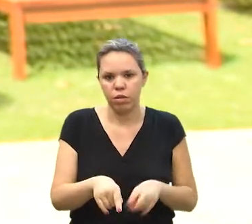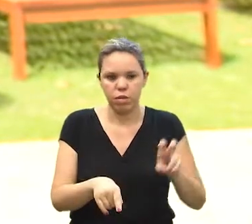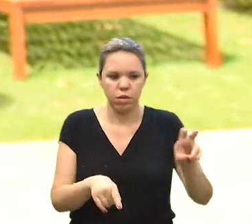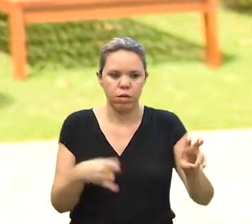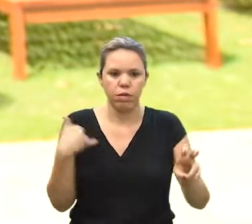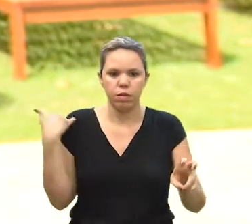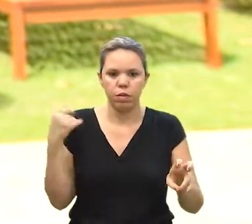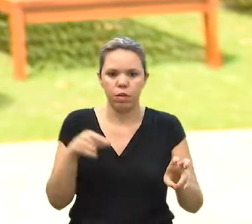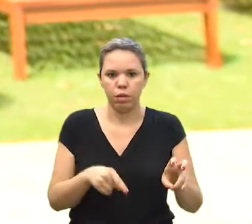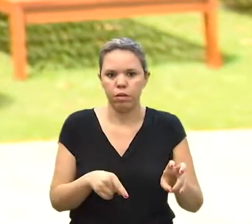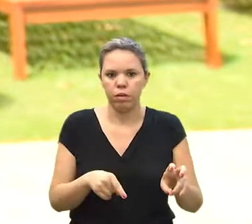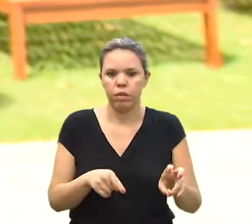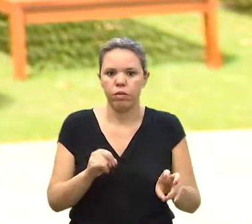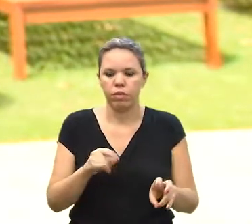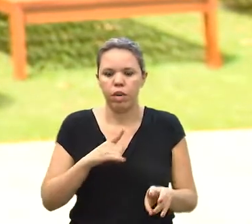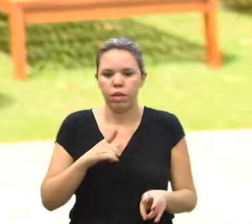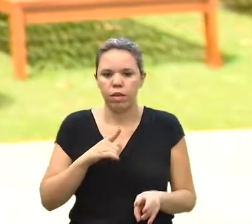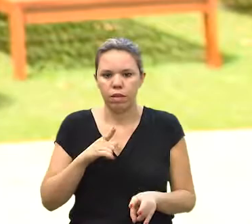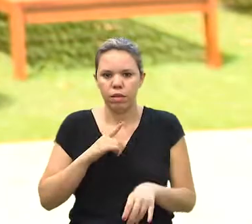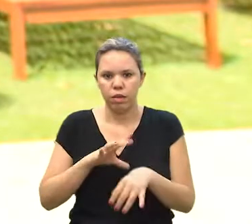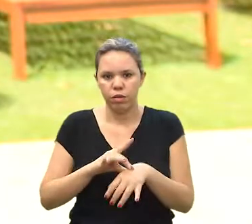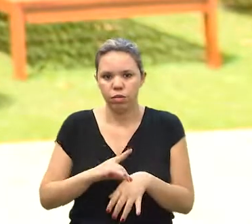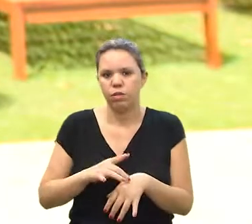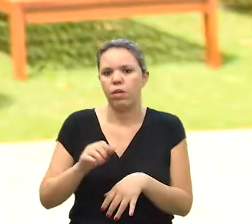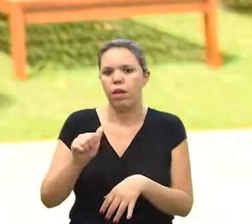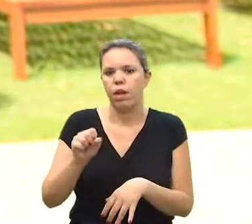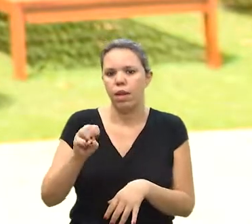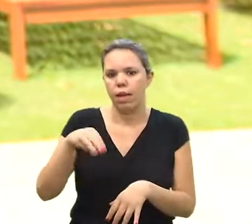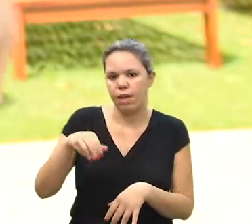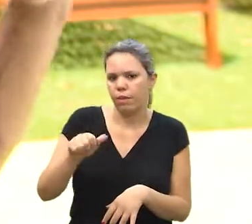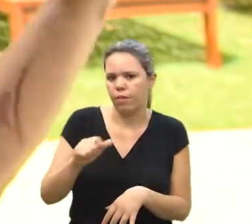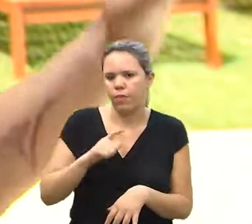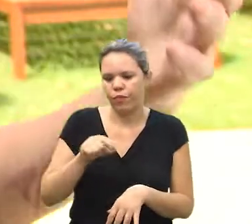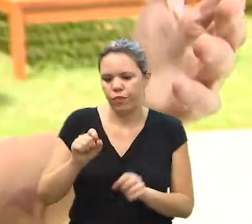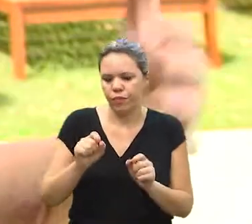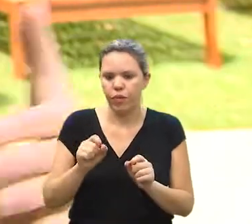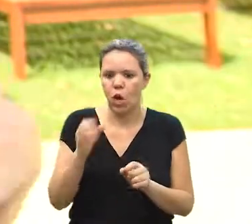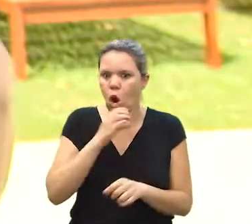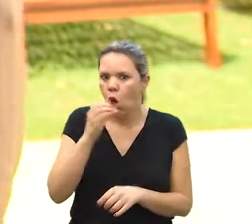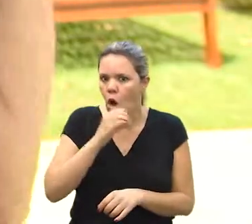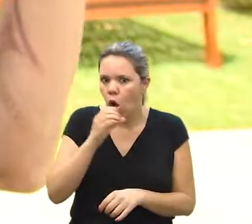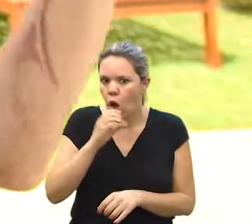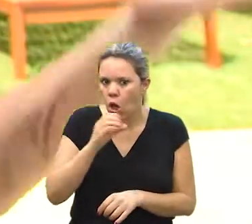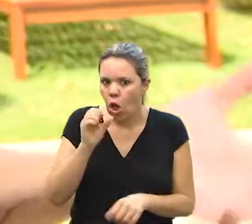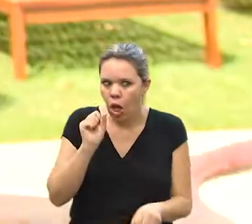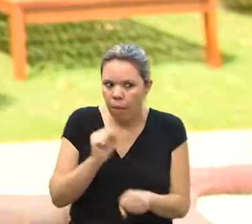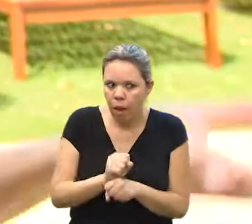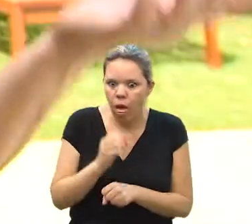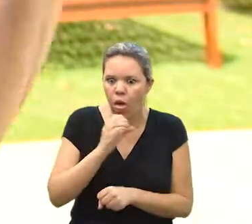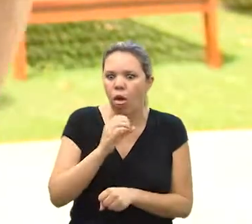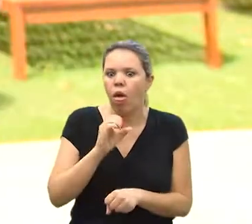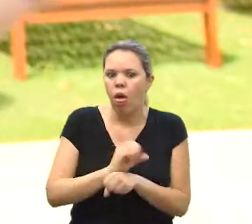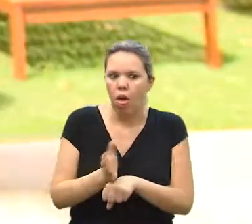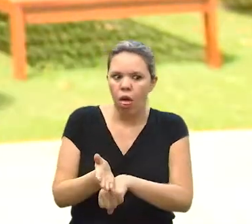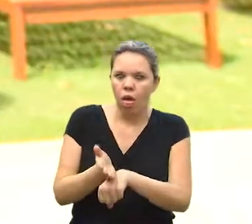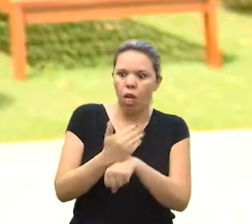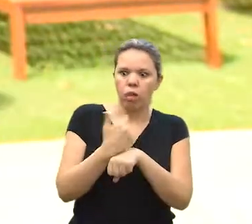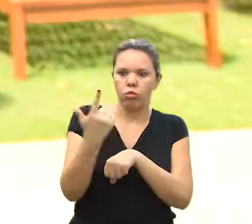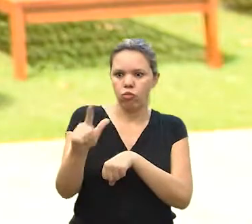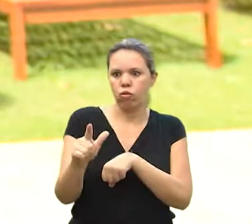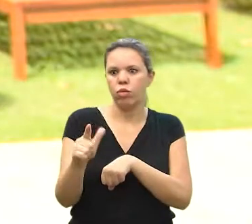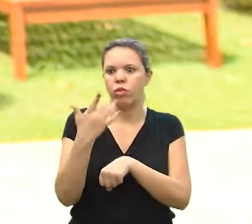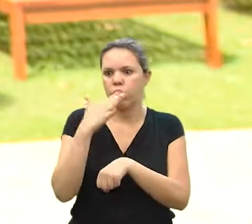5 anos, se ela tem asma, às vezes essa criança, quando ela corre, ela para de correr um pouco antes das